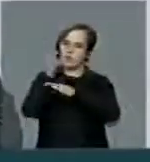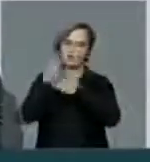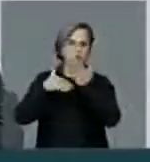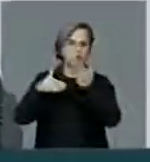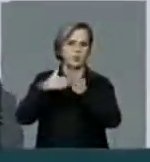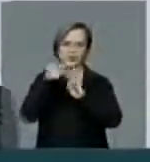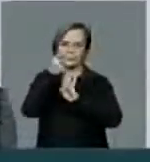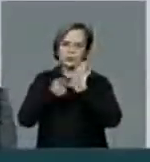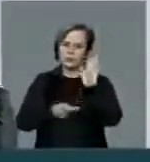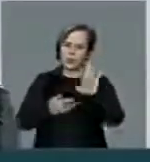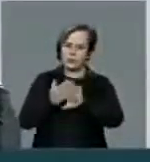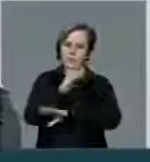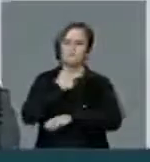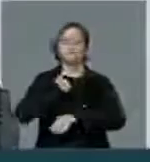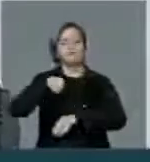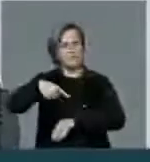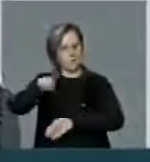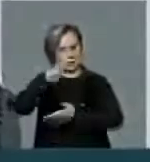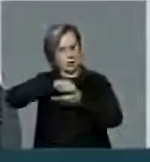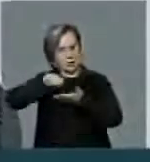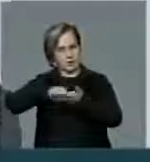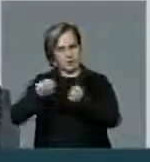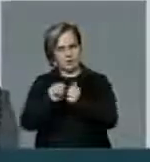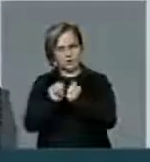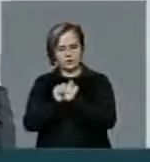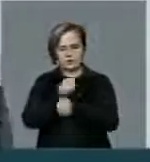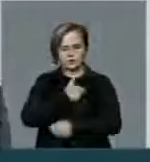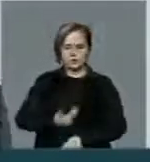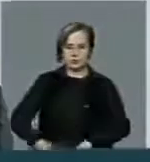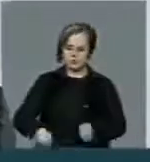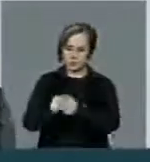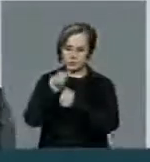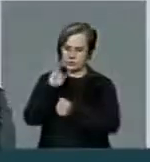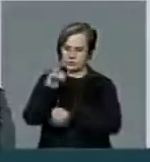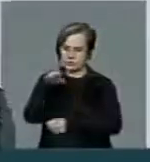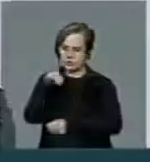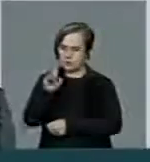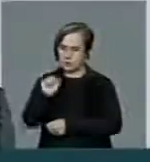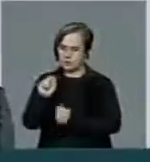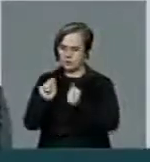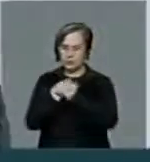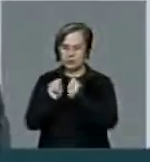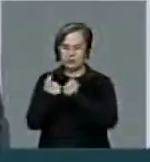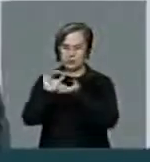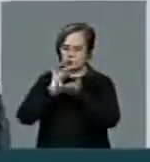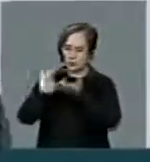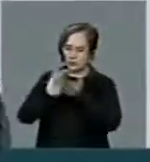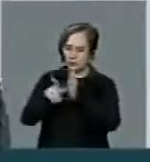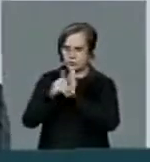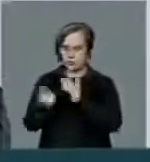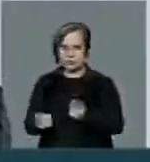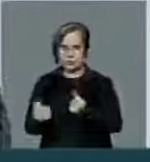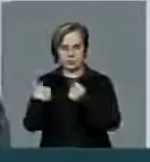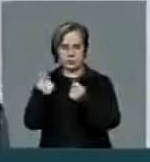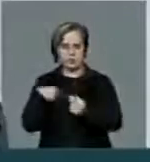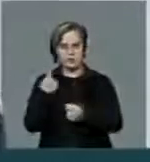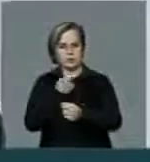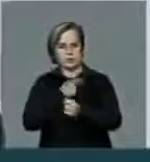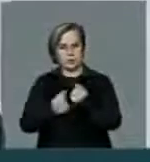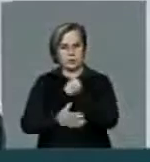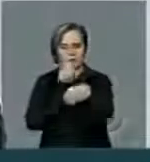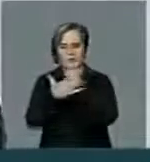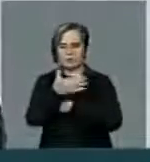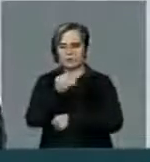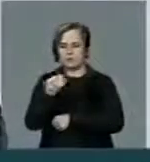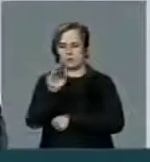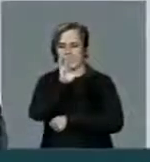todos os projetos aprovados, eu irei assinar com o governador, junto com o BNDES, a alocação dos recursos. Nós estamos assegurando 100% de